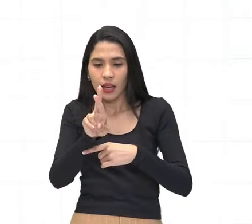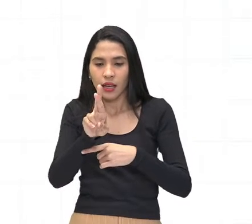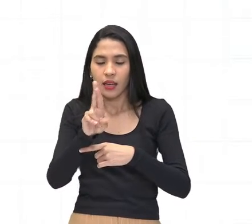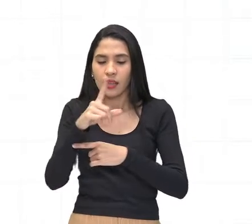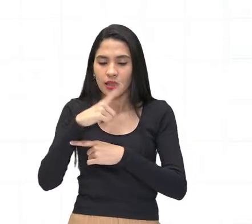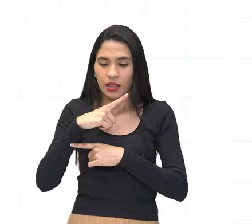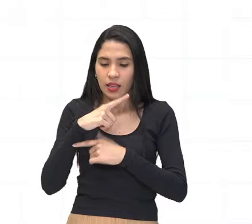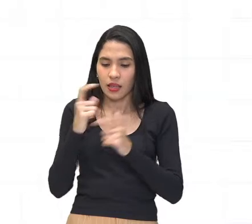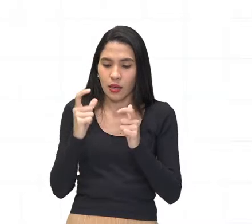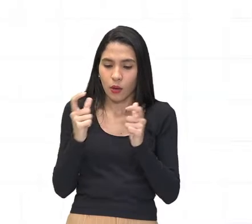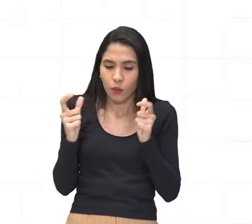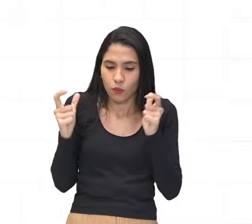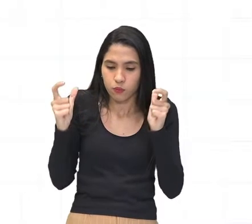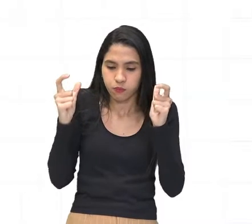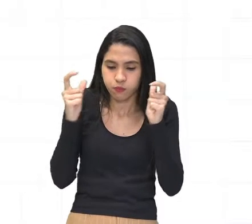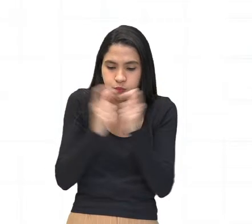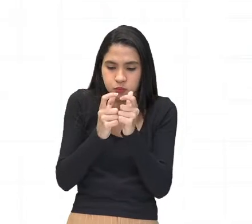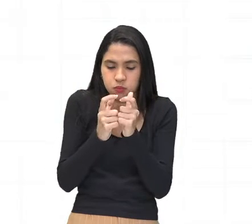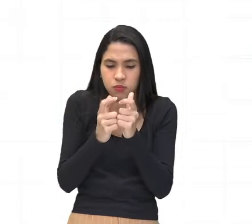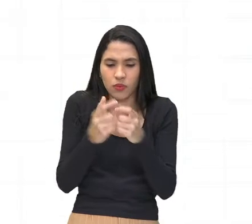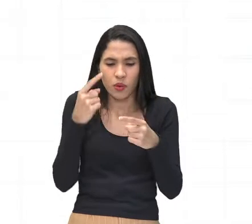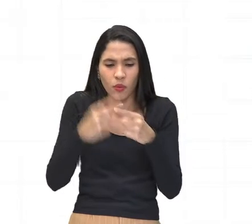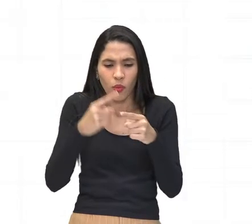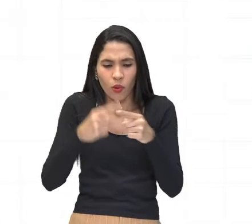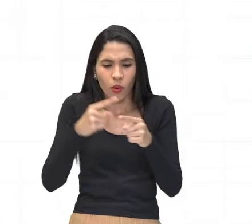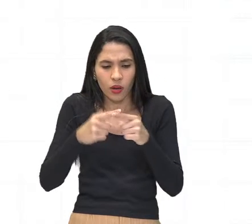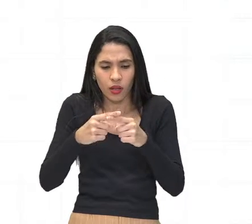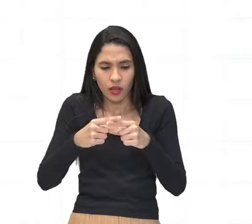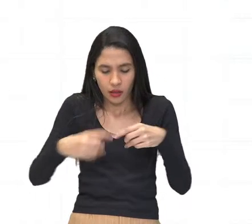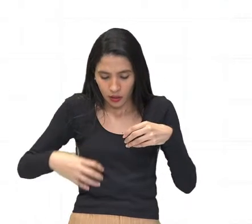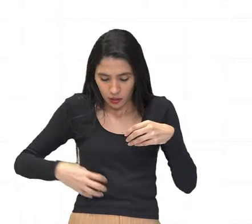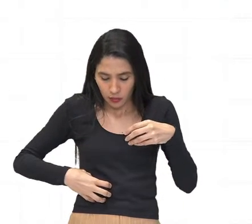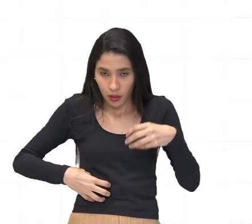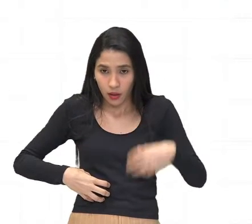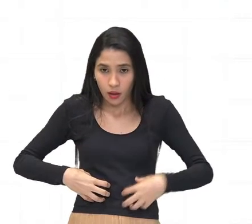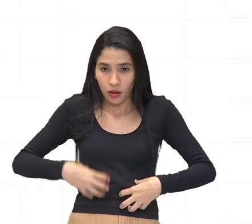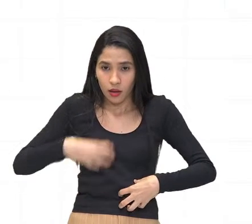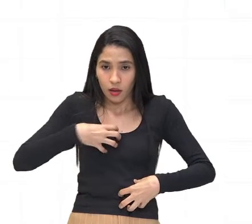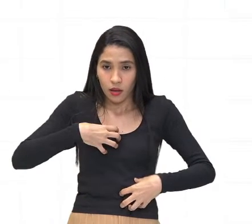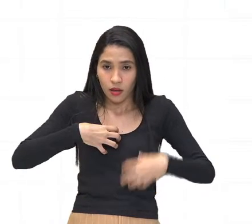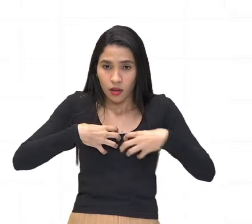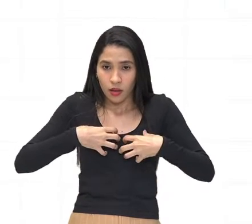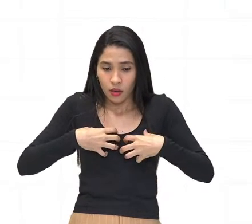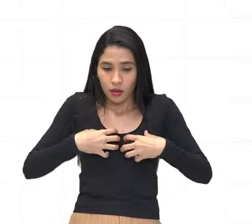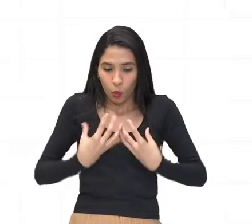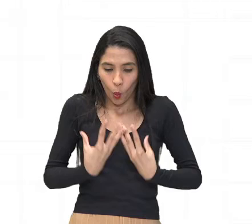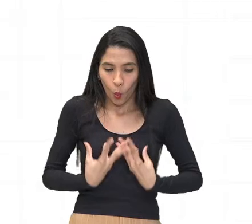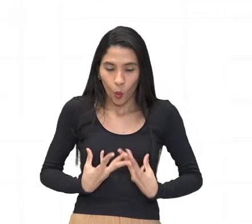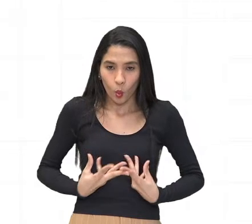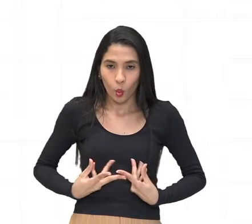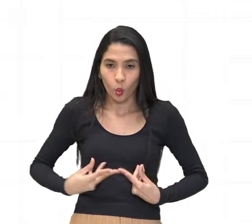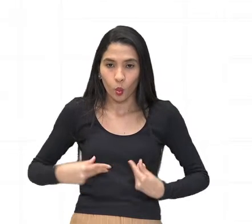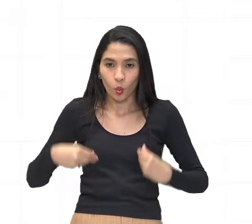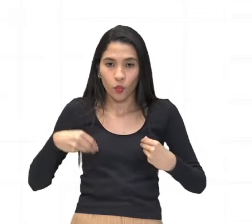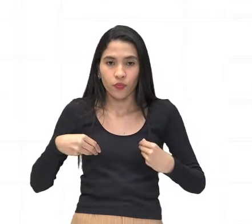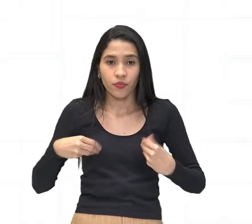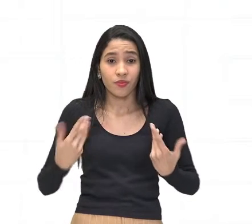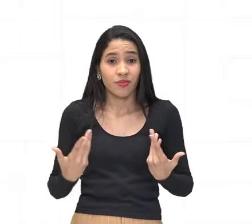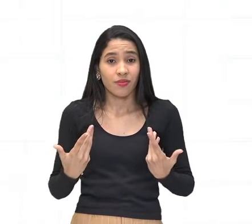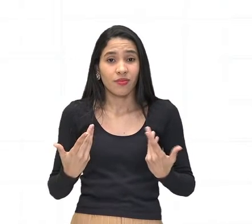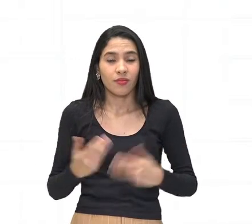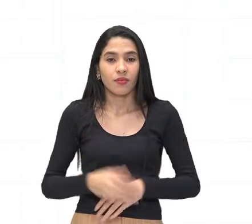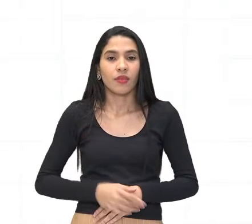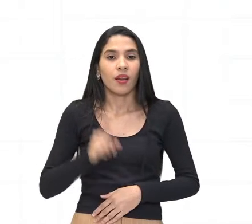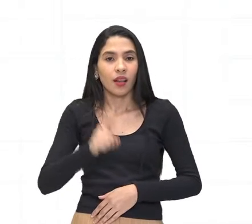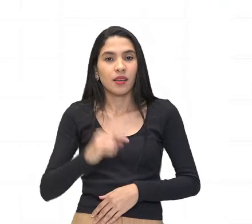pressão, por que os organismos não se deformam? E aí é importante a